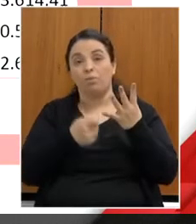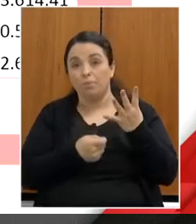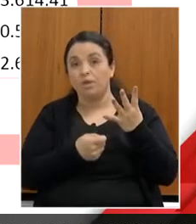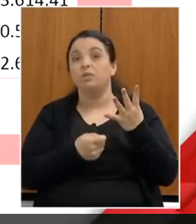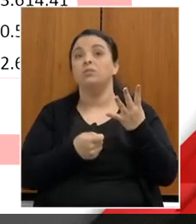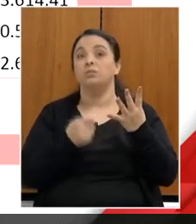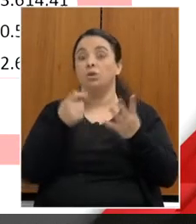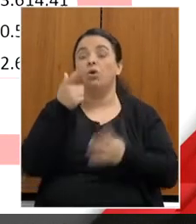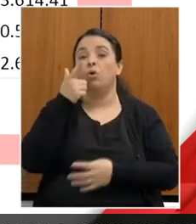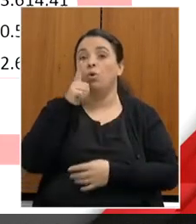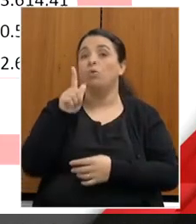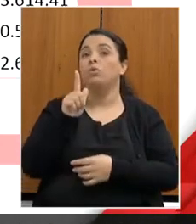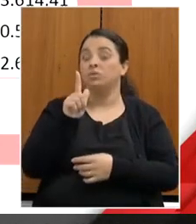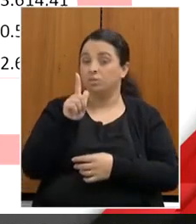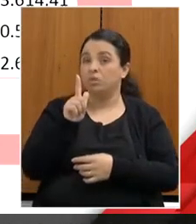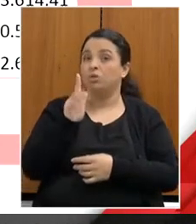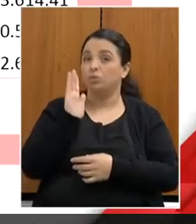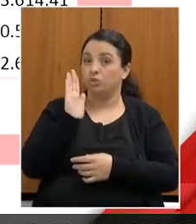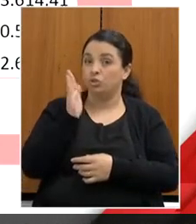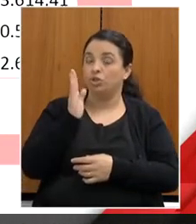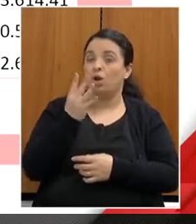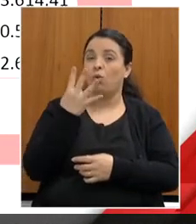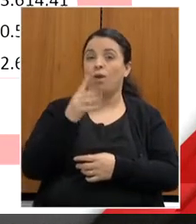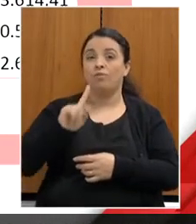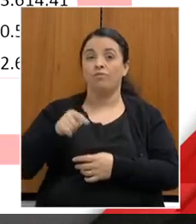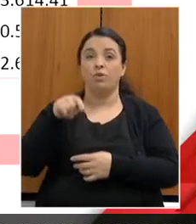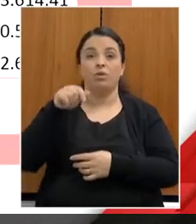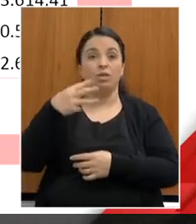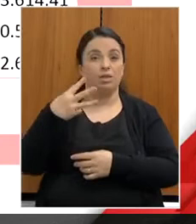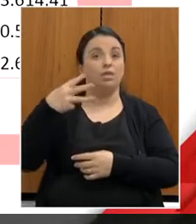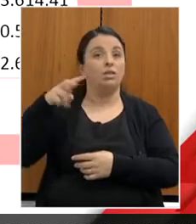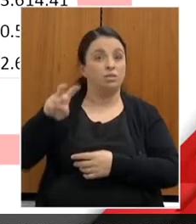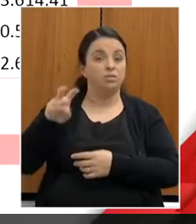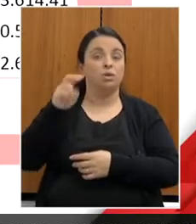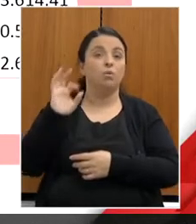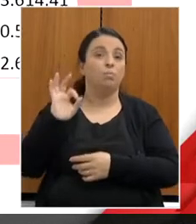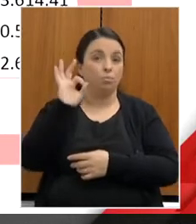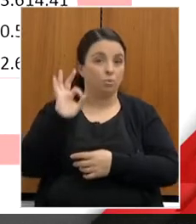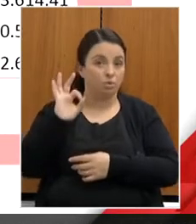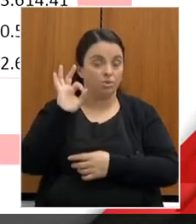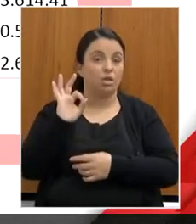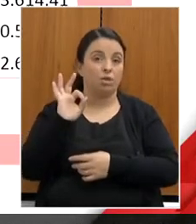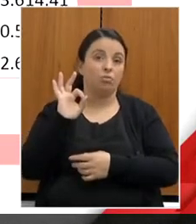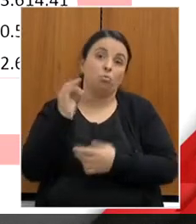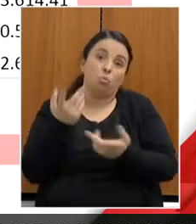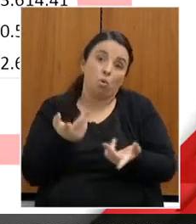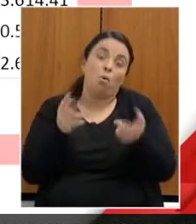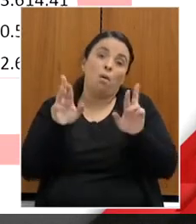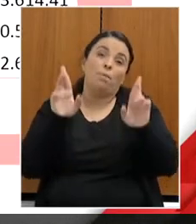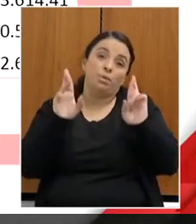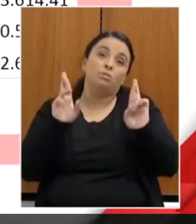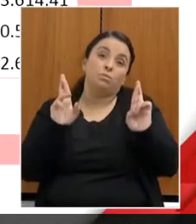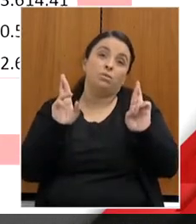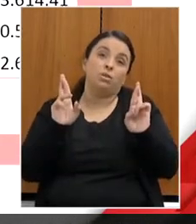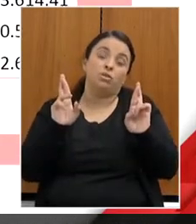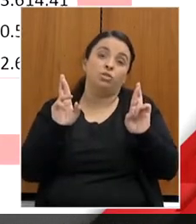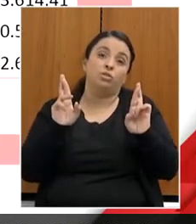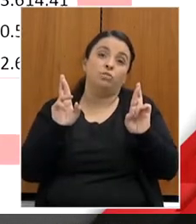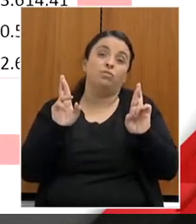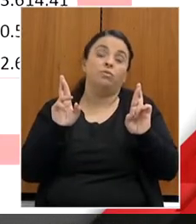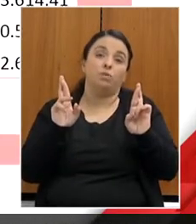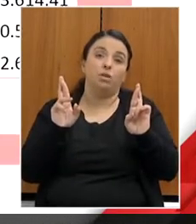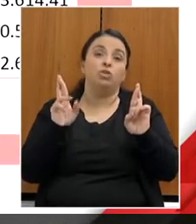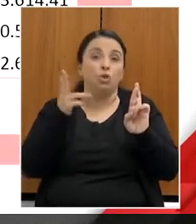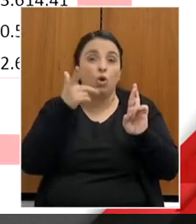empenhar 4,35% com uma expectativa de, sem dúvida nenhuma,